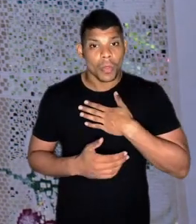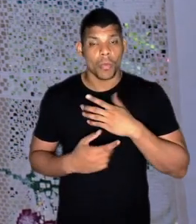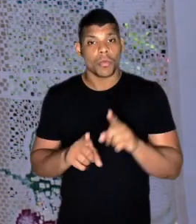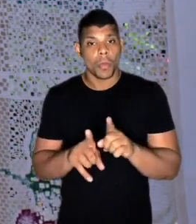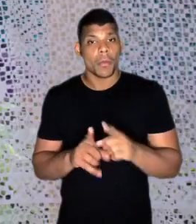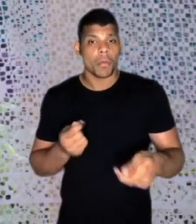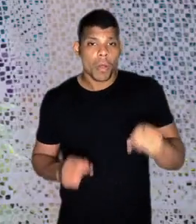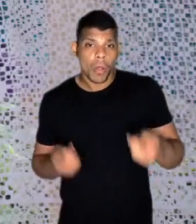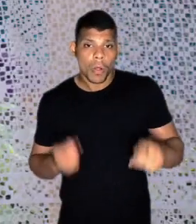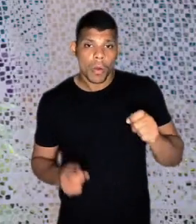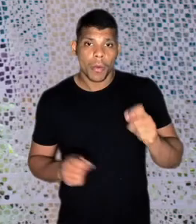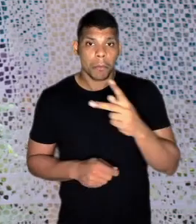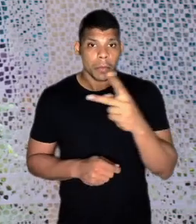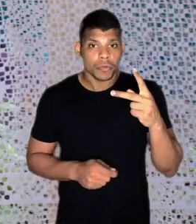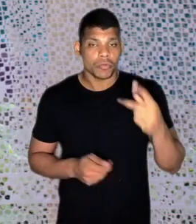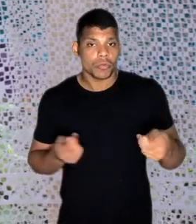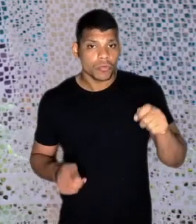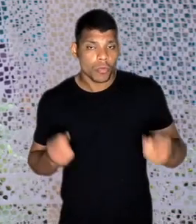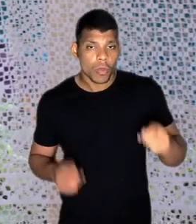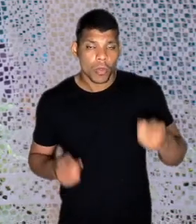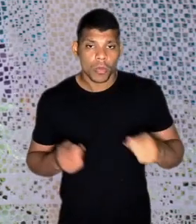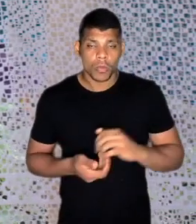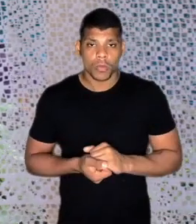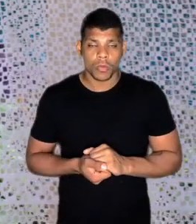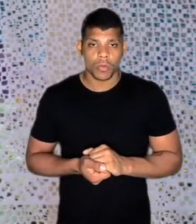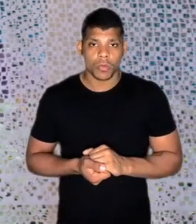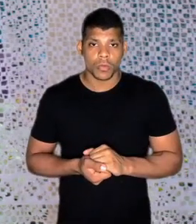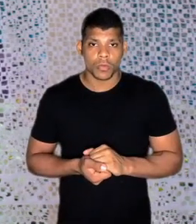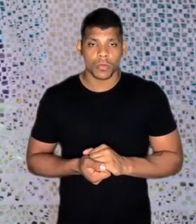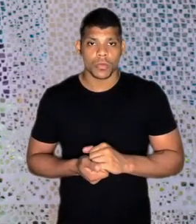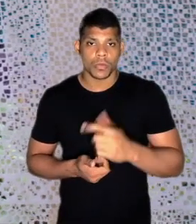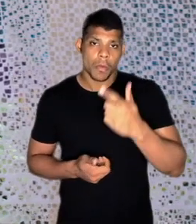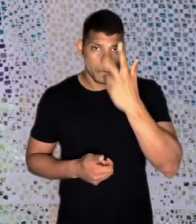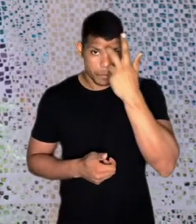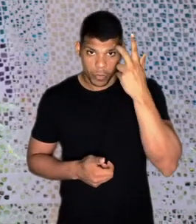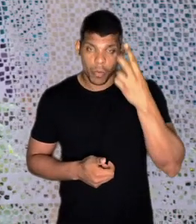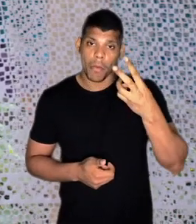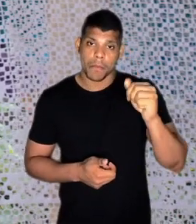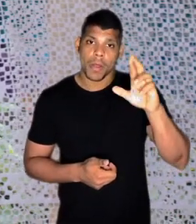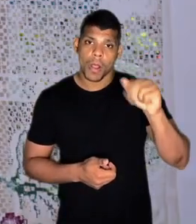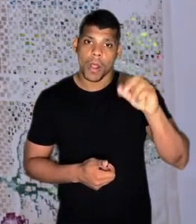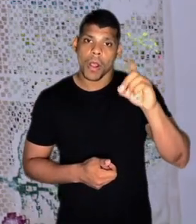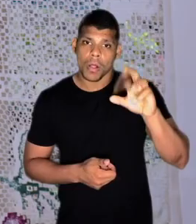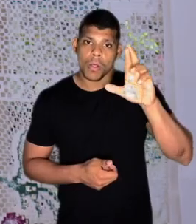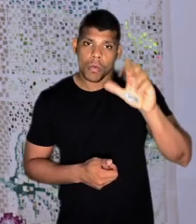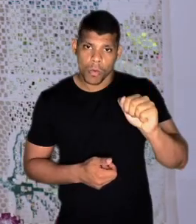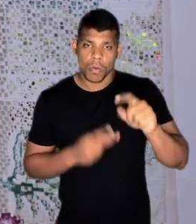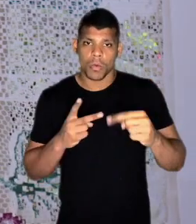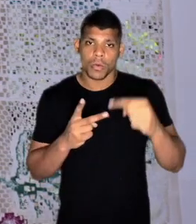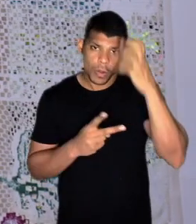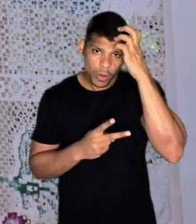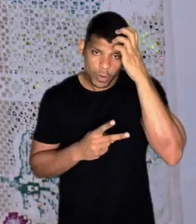que gosta de Quadrilha para os presidentes quadrilha marcador que eu sou marcadora também de quadrilha